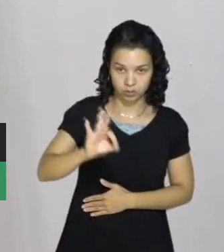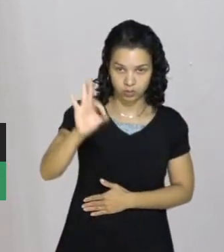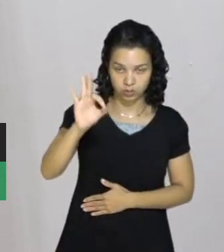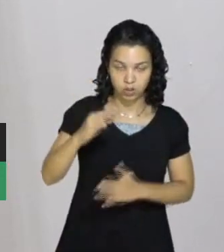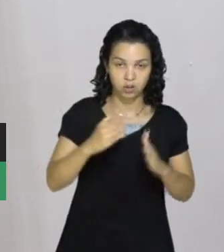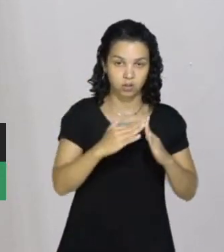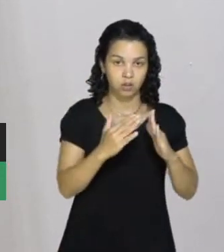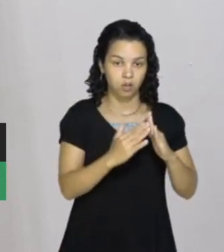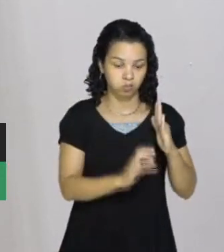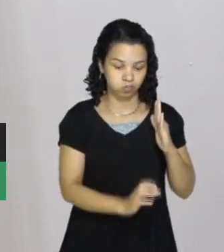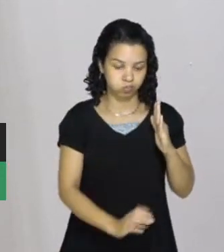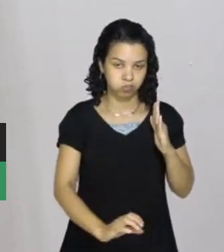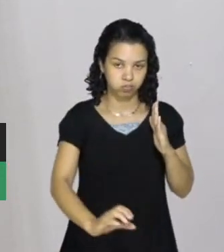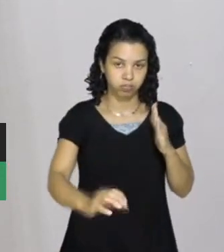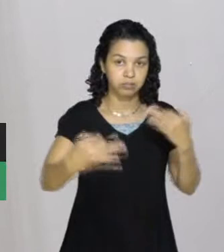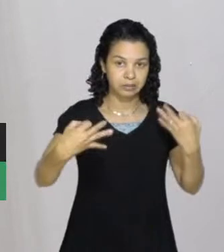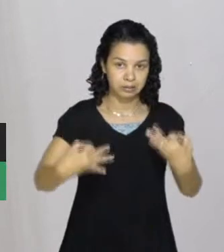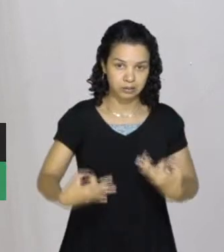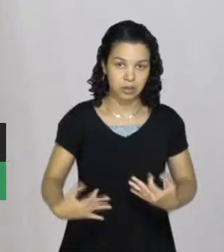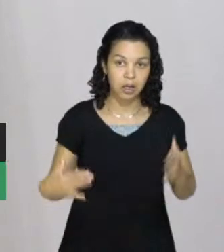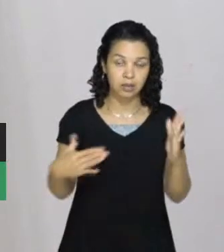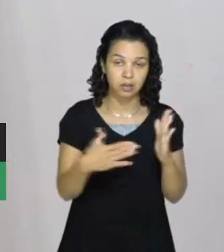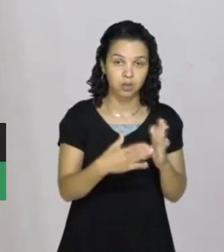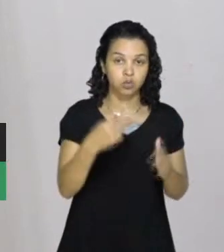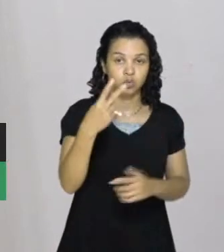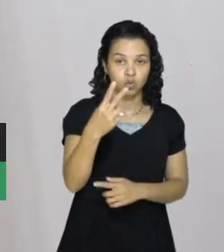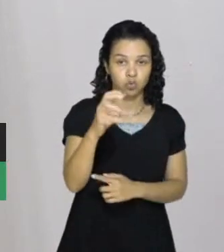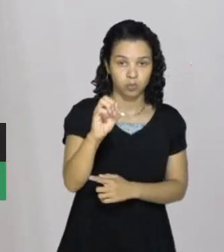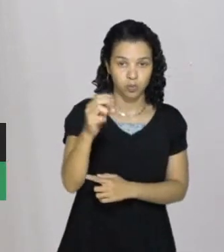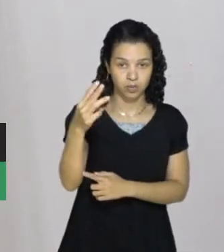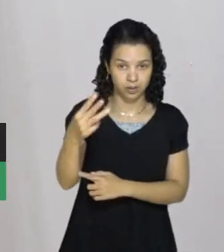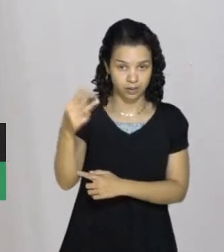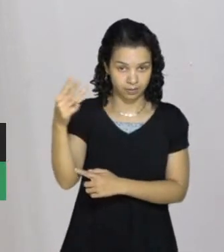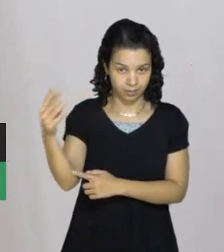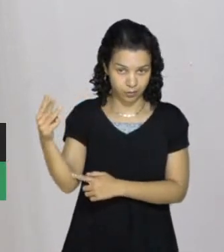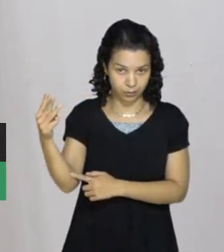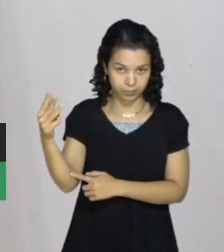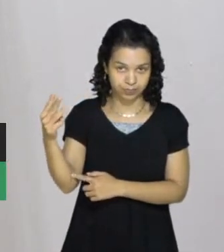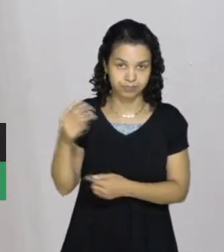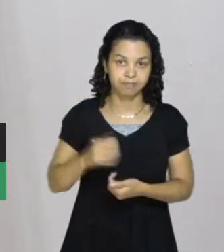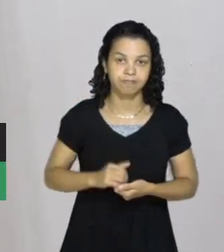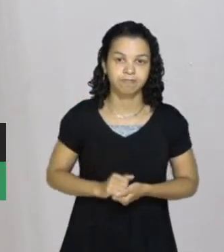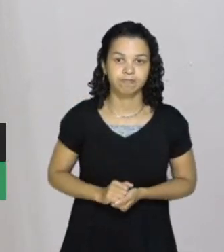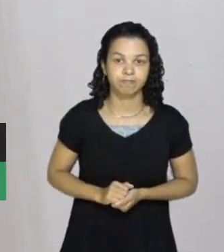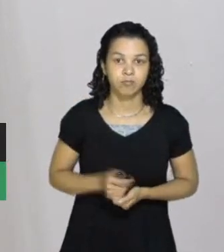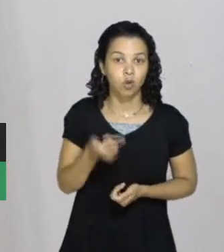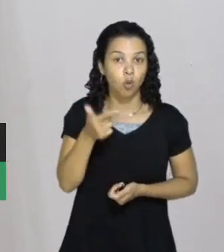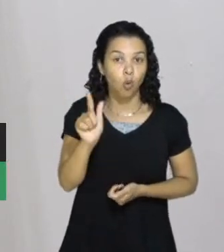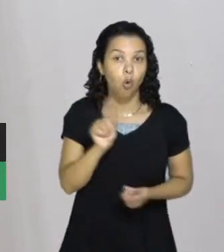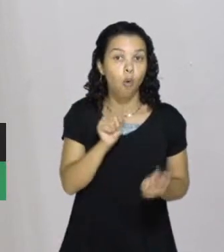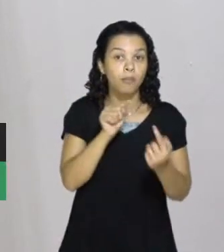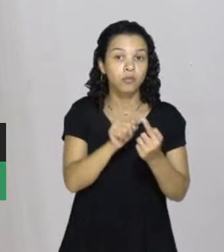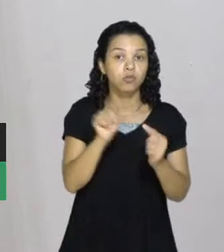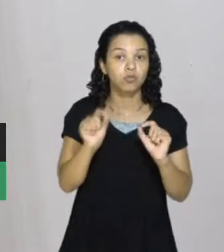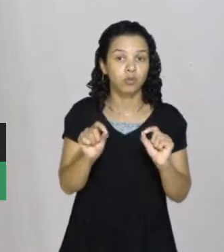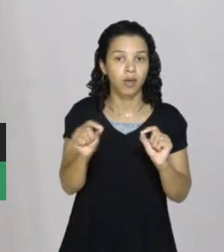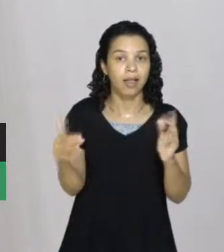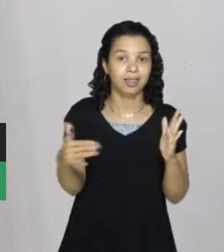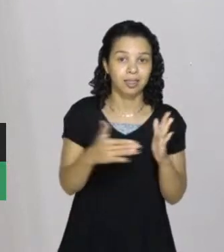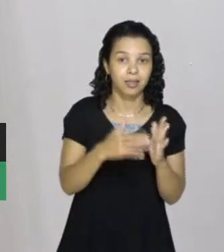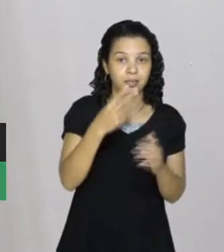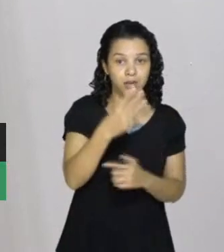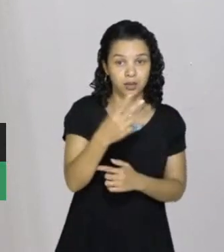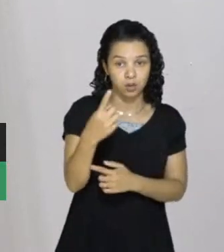o ano de 2033. Outro objetivo da lei é que até 31 de dezembro